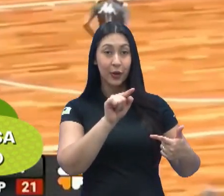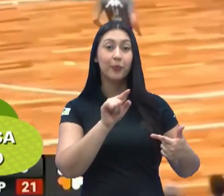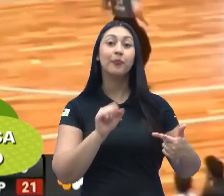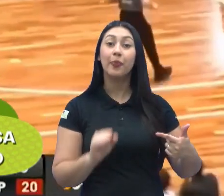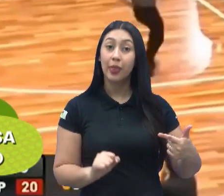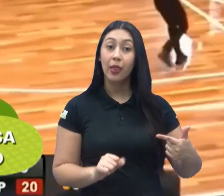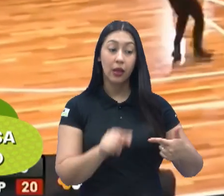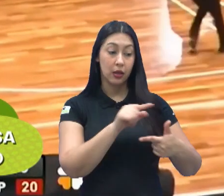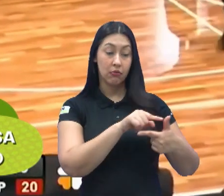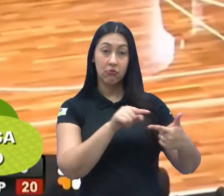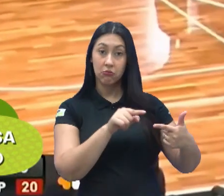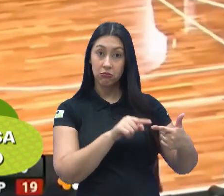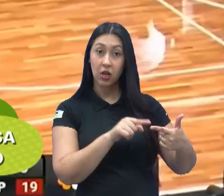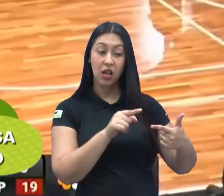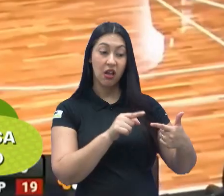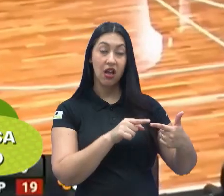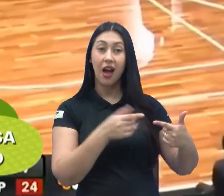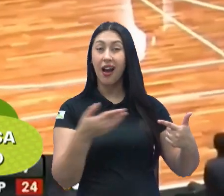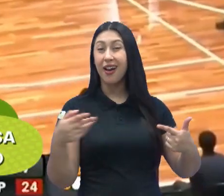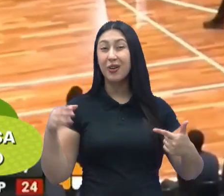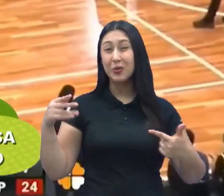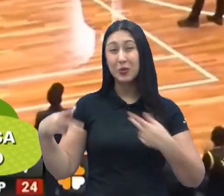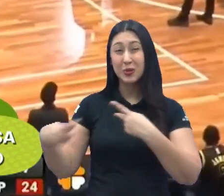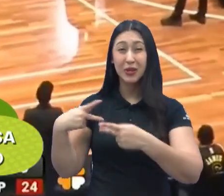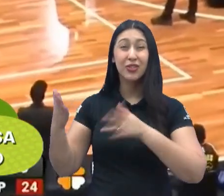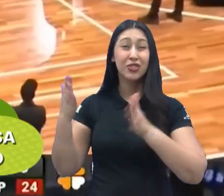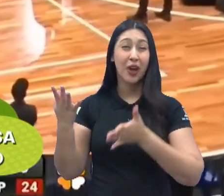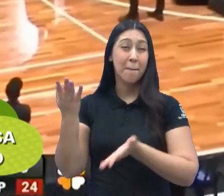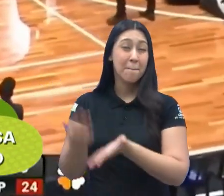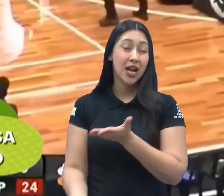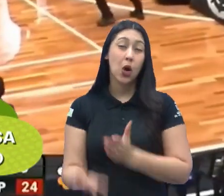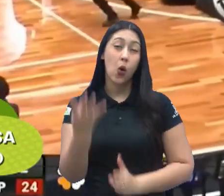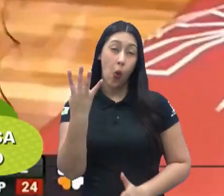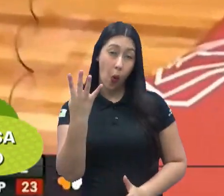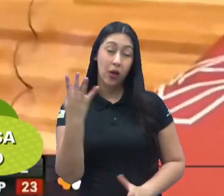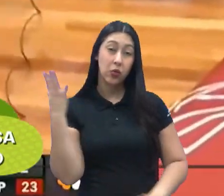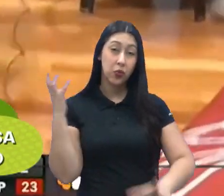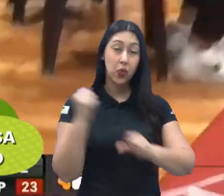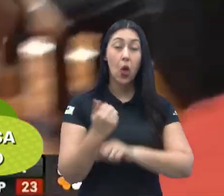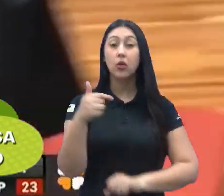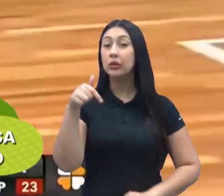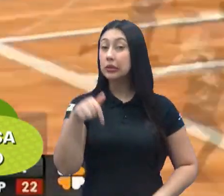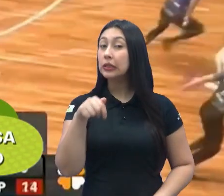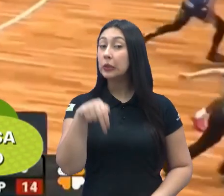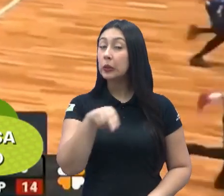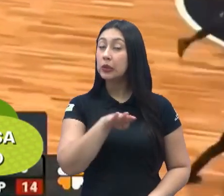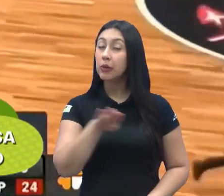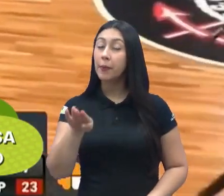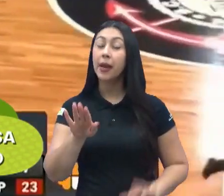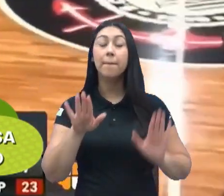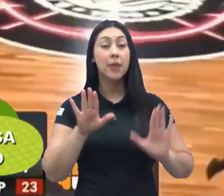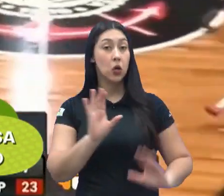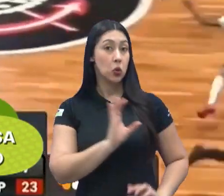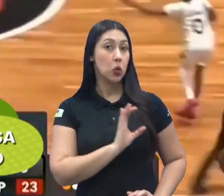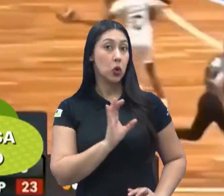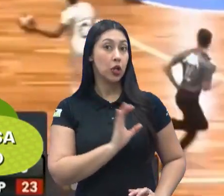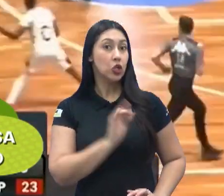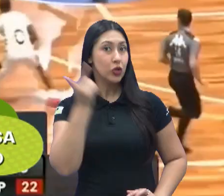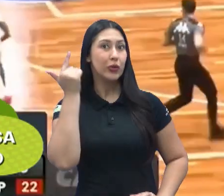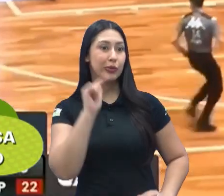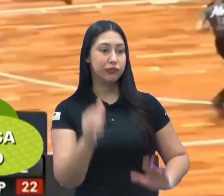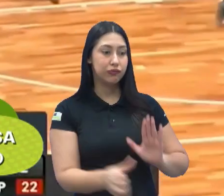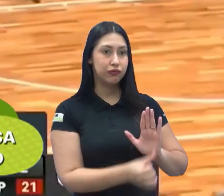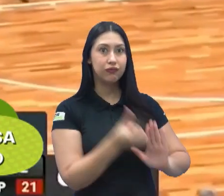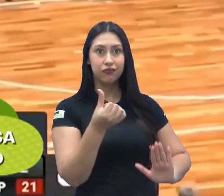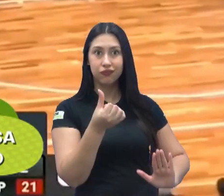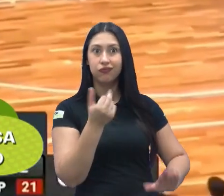Essa é a 4ª derrota do São José em 7 jogos dentro deste NBB. Já o Corinthians chegou à sua 6ª vitória